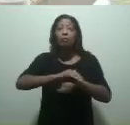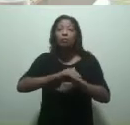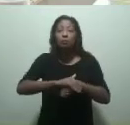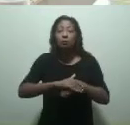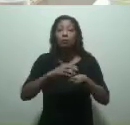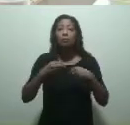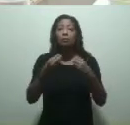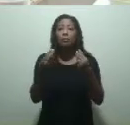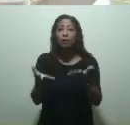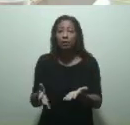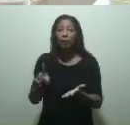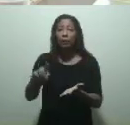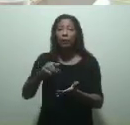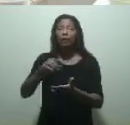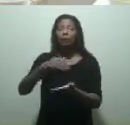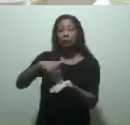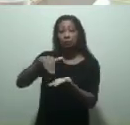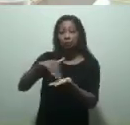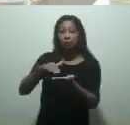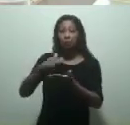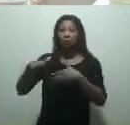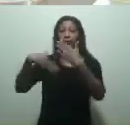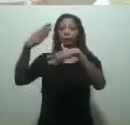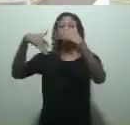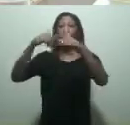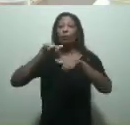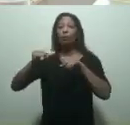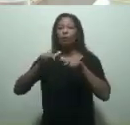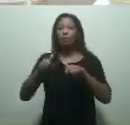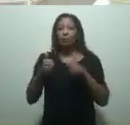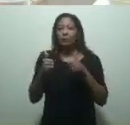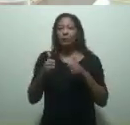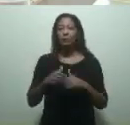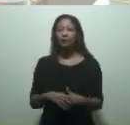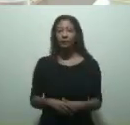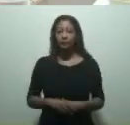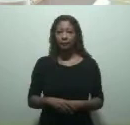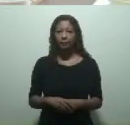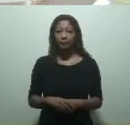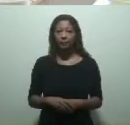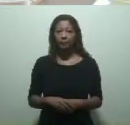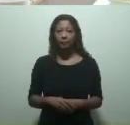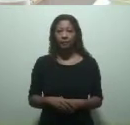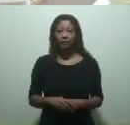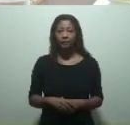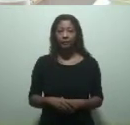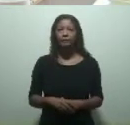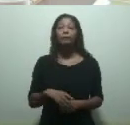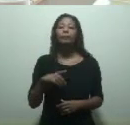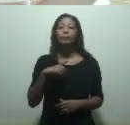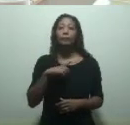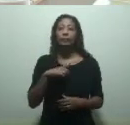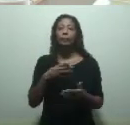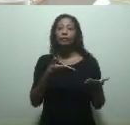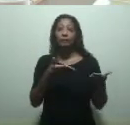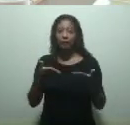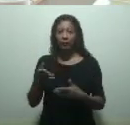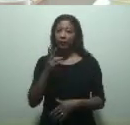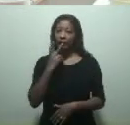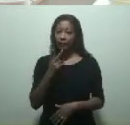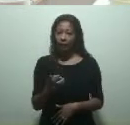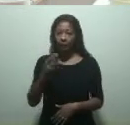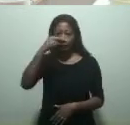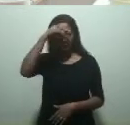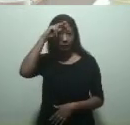autonomia nem condições deles desenvolverem um bom trabalho. Foi concedido uma parte à vereadora Raimunda Nilda